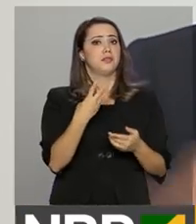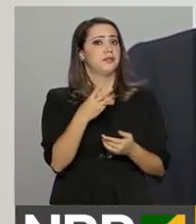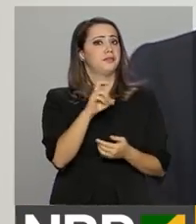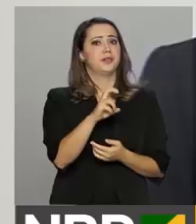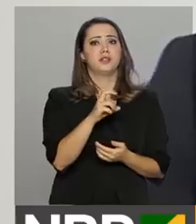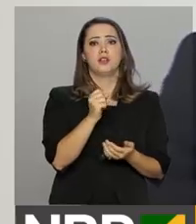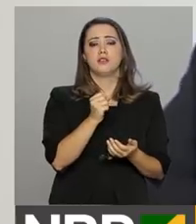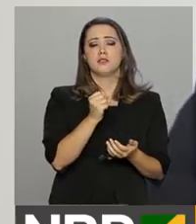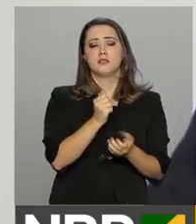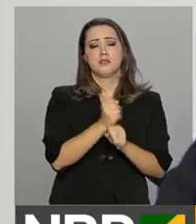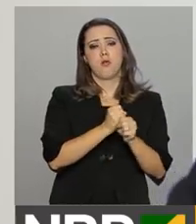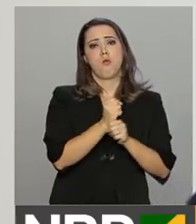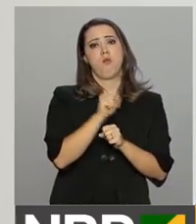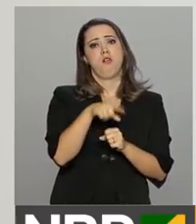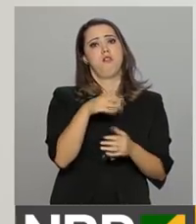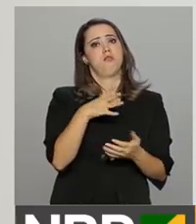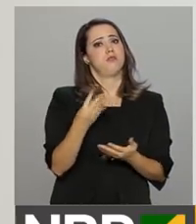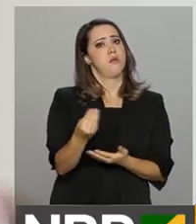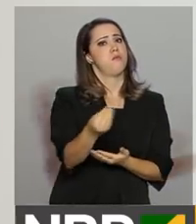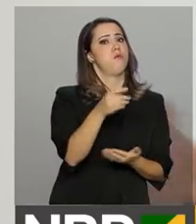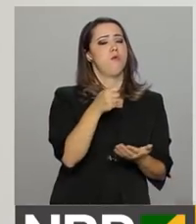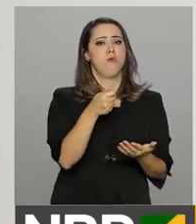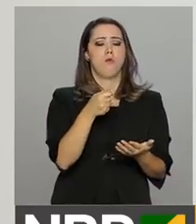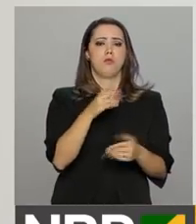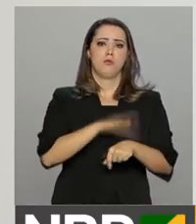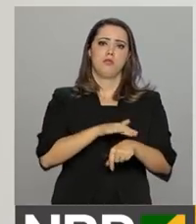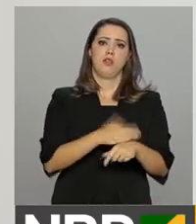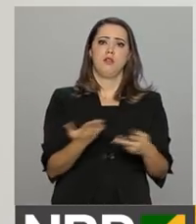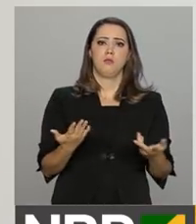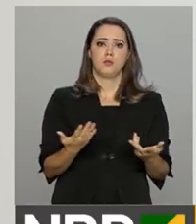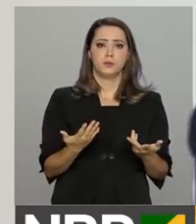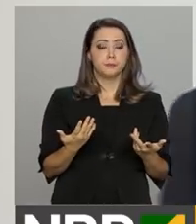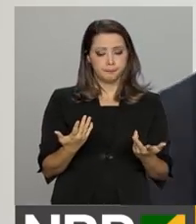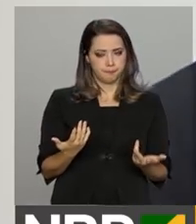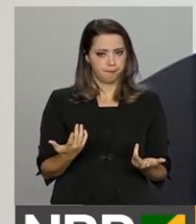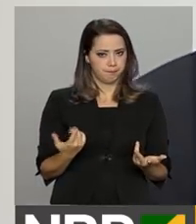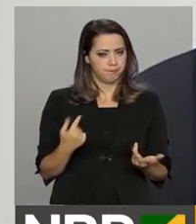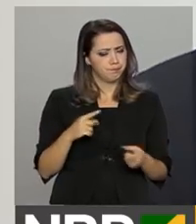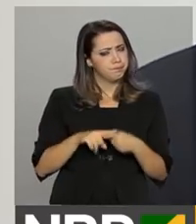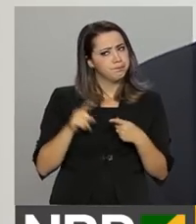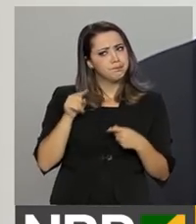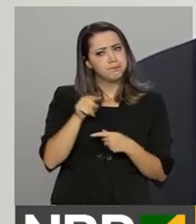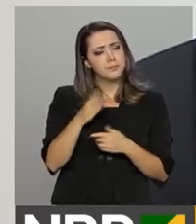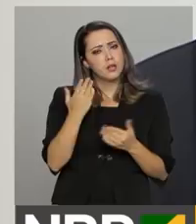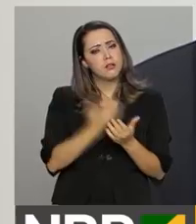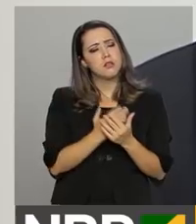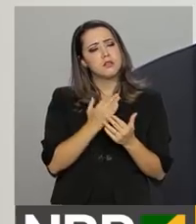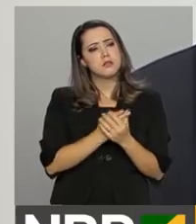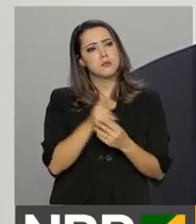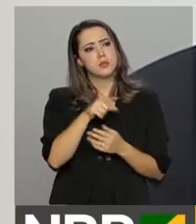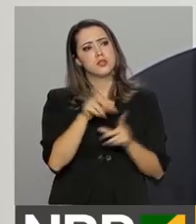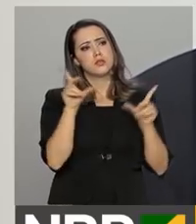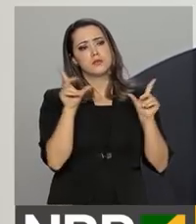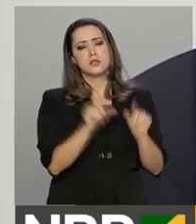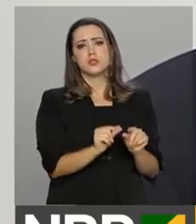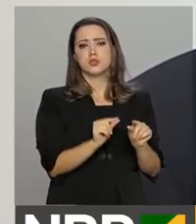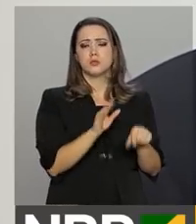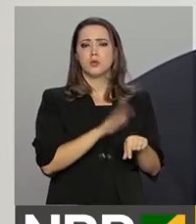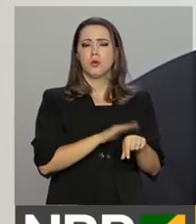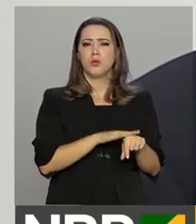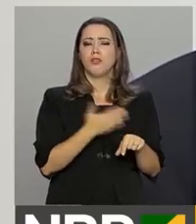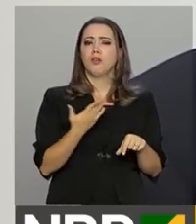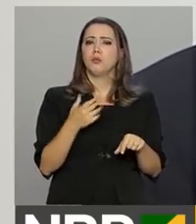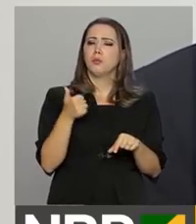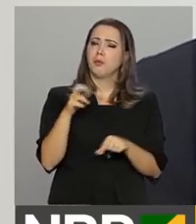indispensavelmente só se aposenta aos 65 anos ora bem neste projecto está correndo aí é você reduz o tempo de contribuição para